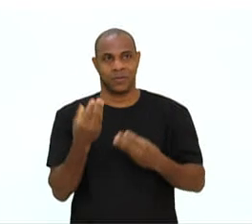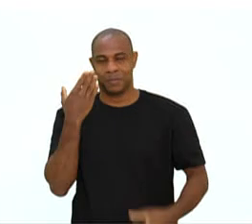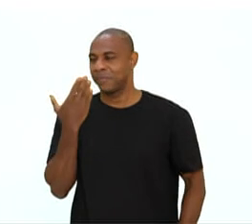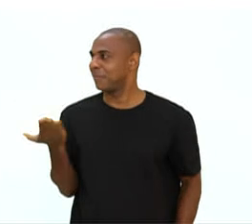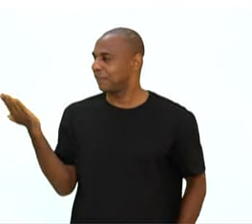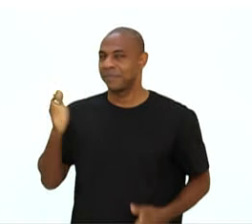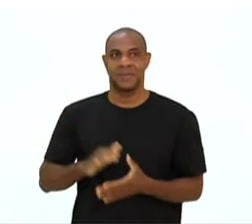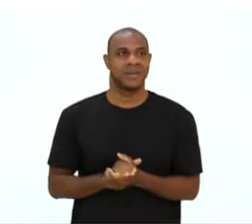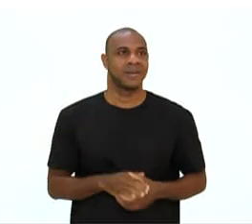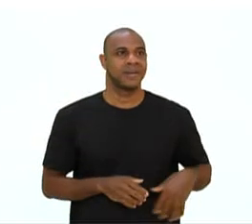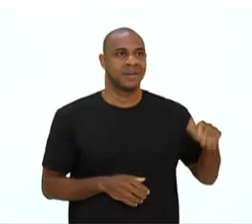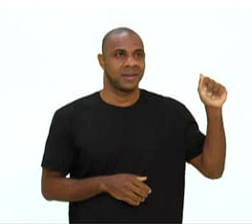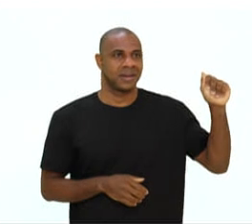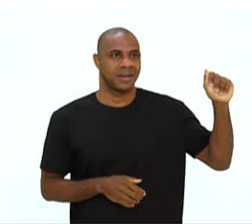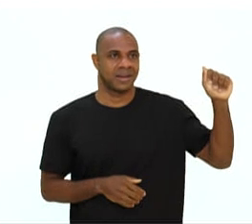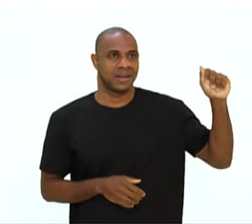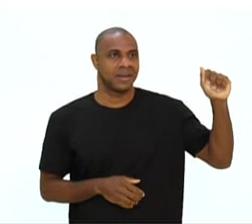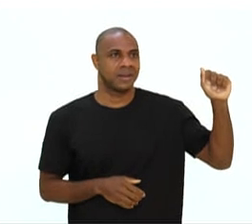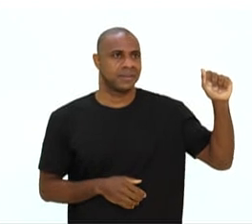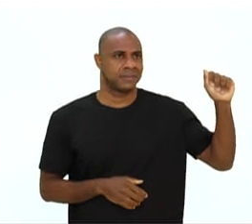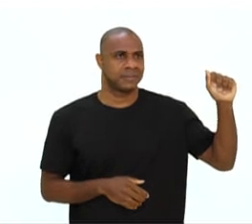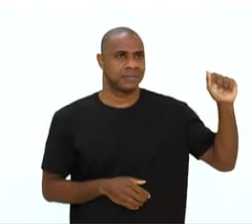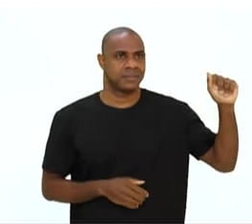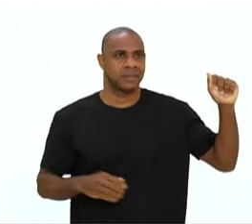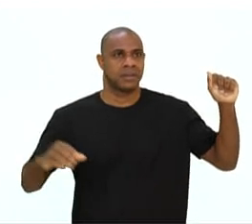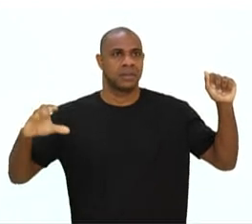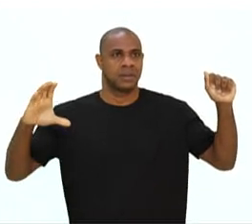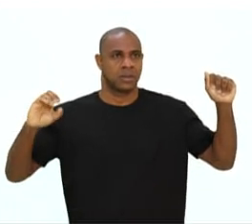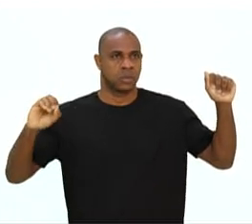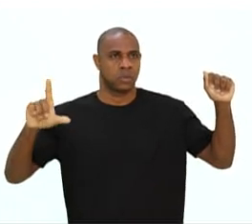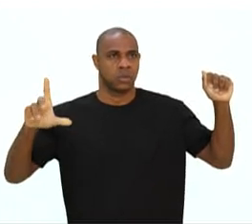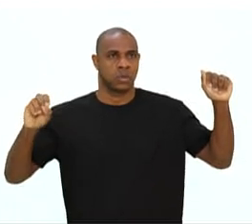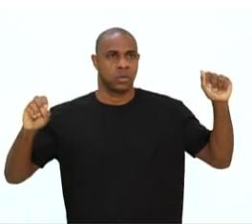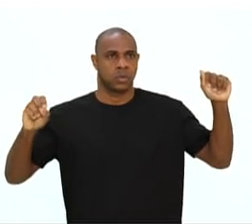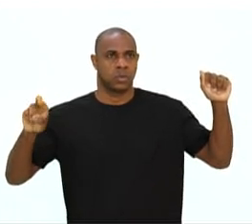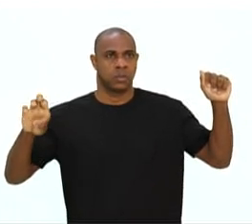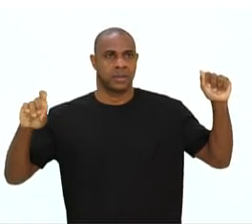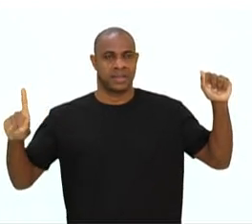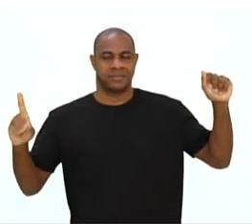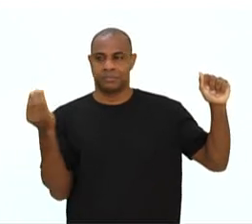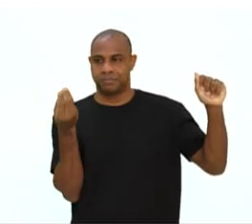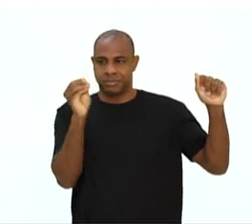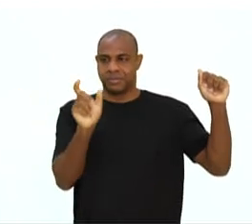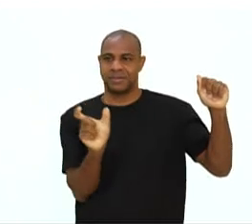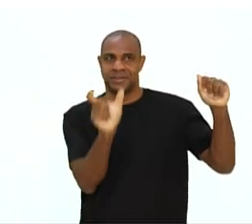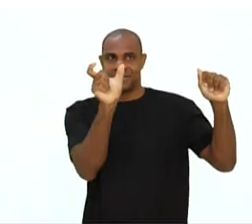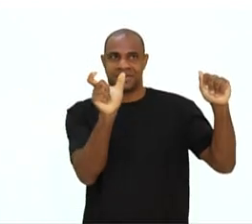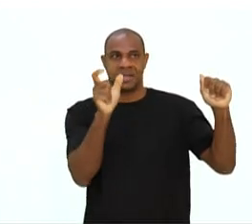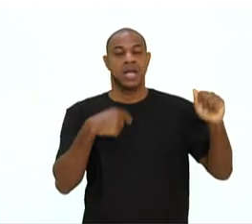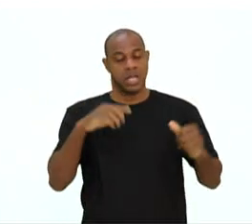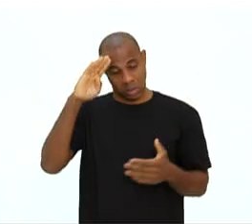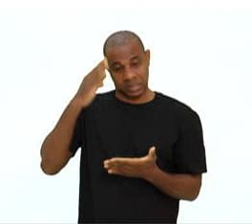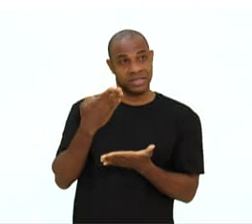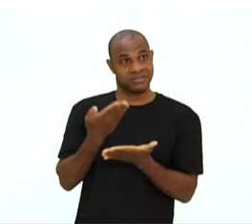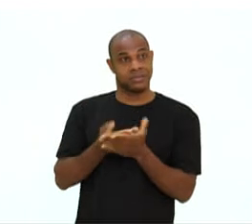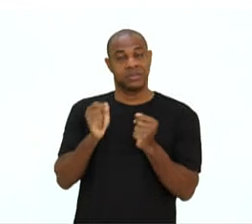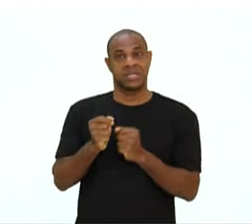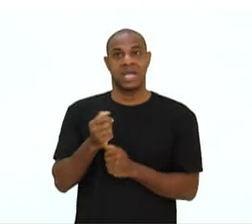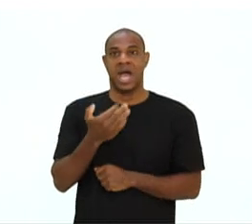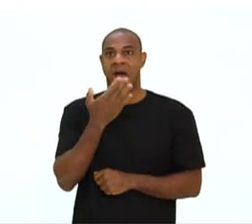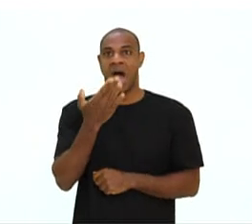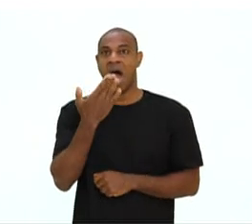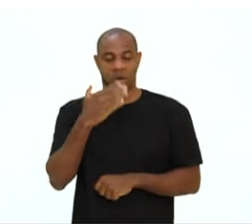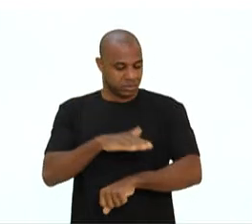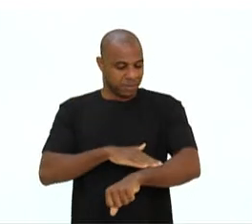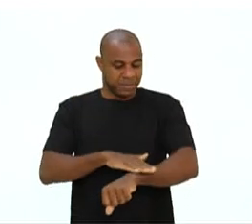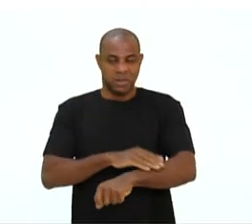doesn't make me not like the same things other folks like who are other races. Eu acredito que a cor não faz